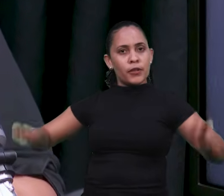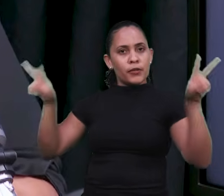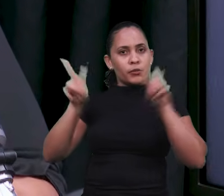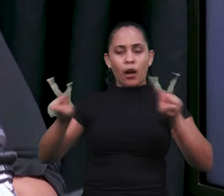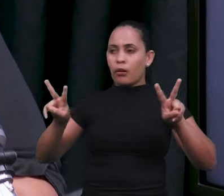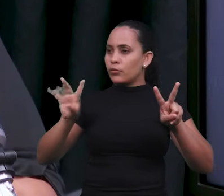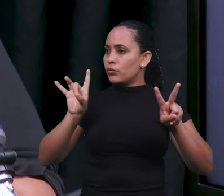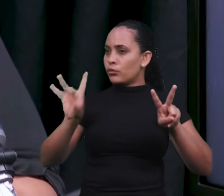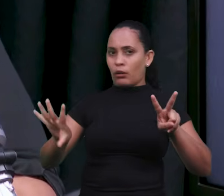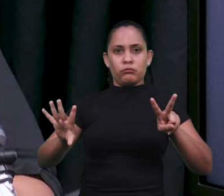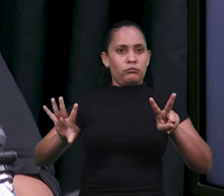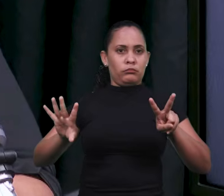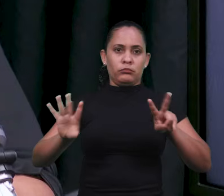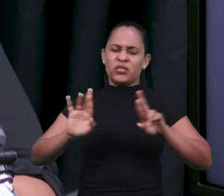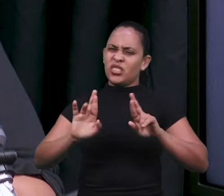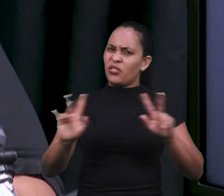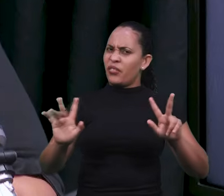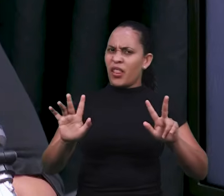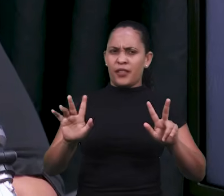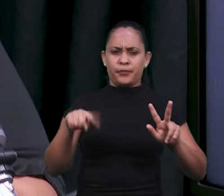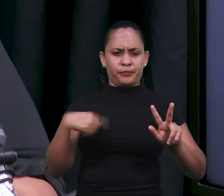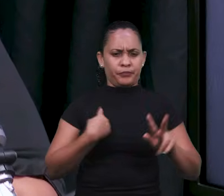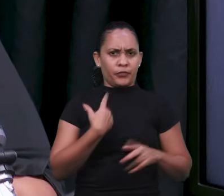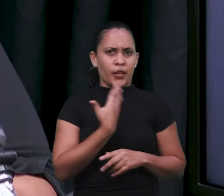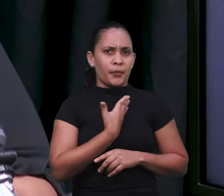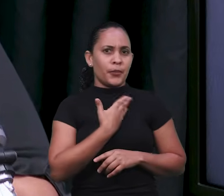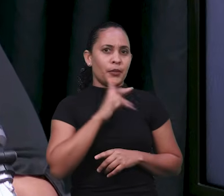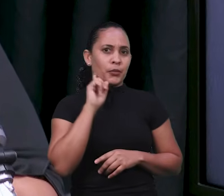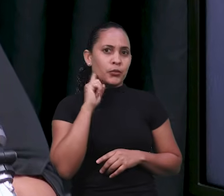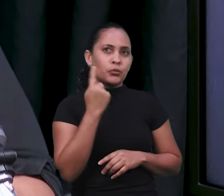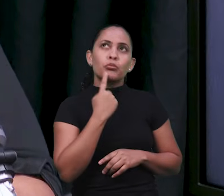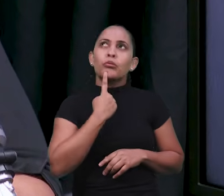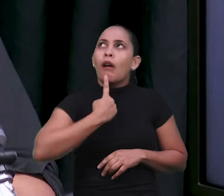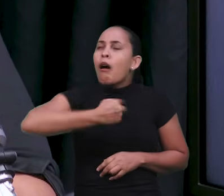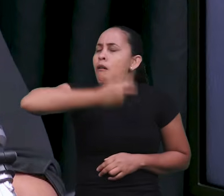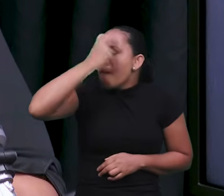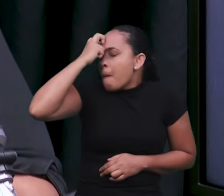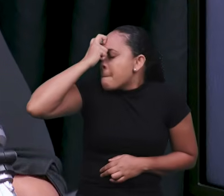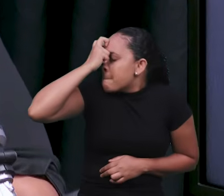Exato. Somente por causa disso. Nós temos amigos surdos que, meu Deus,